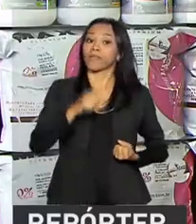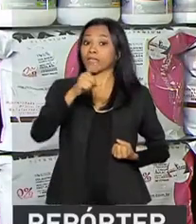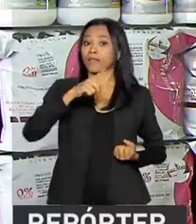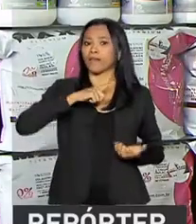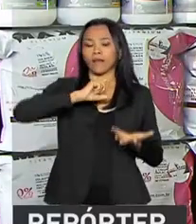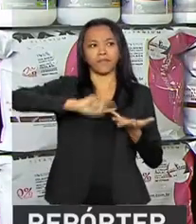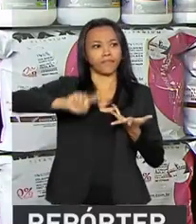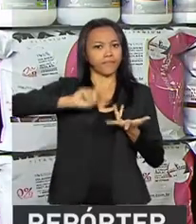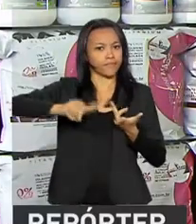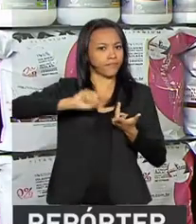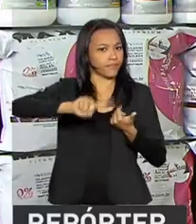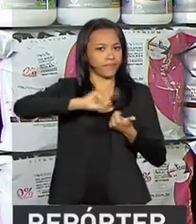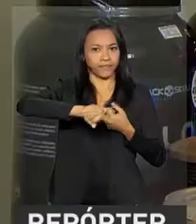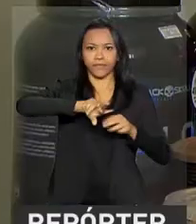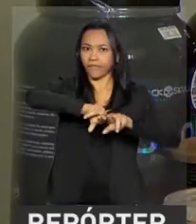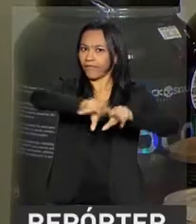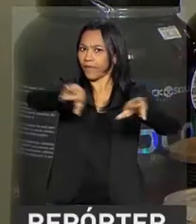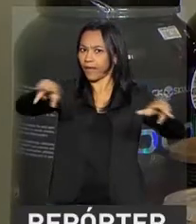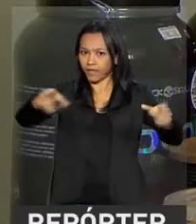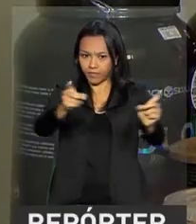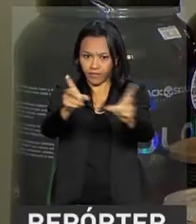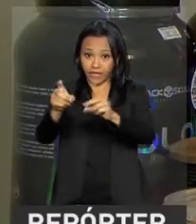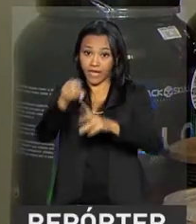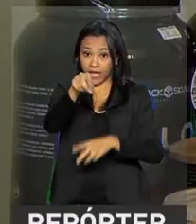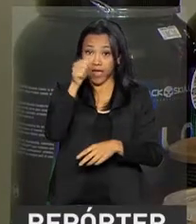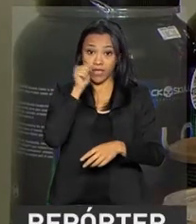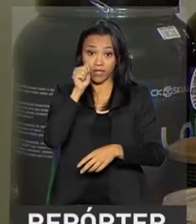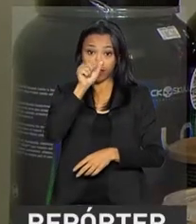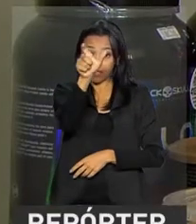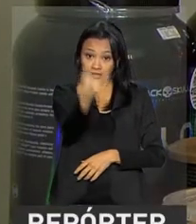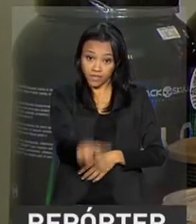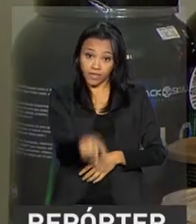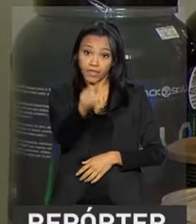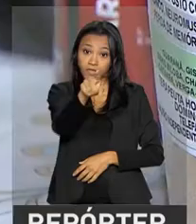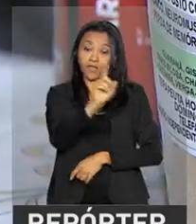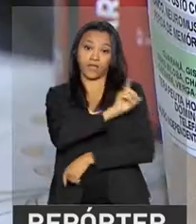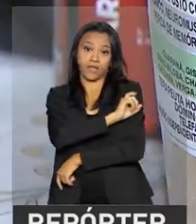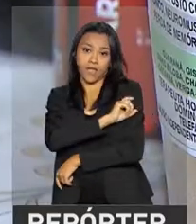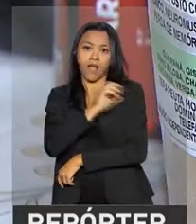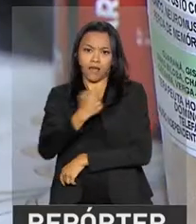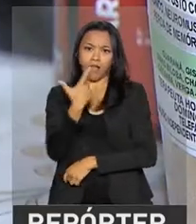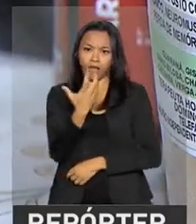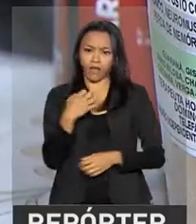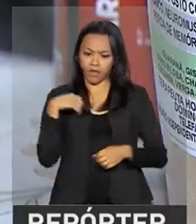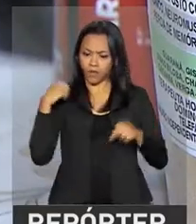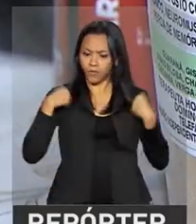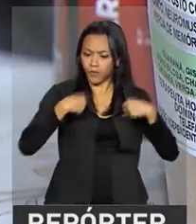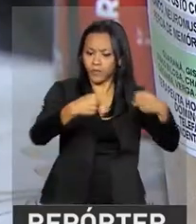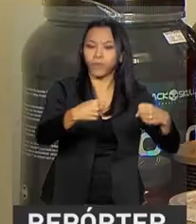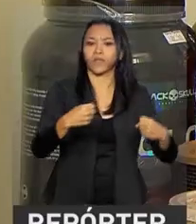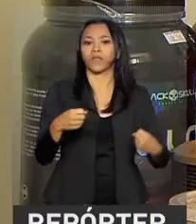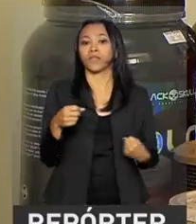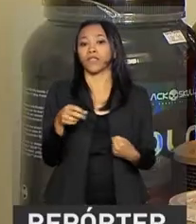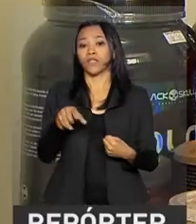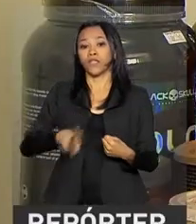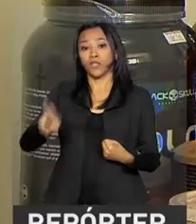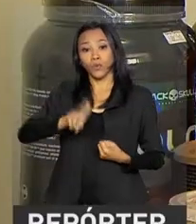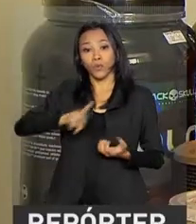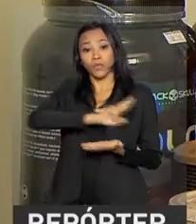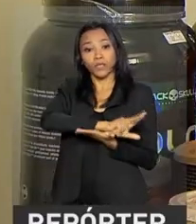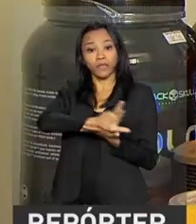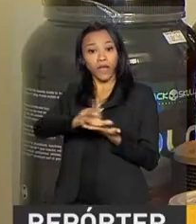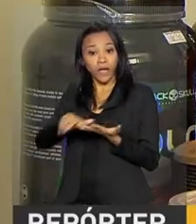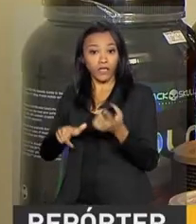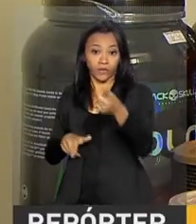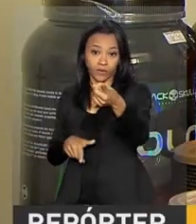diferentes tipos de consumidores esta enfermeira pretende competir como atleta e usa dezenas deles sempre que